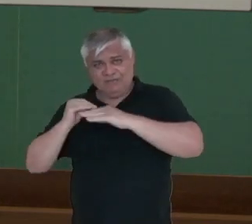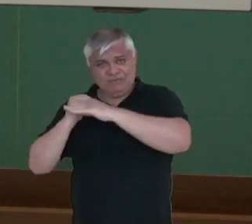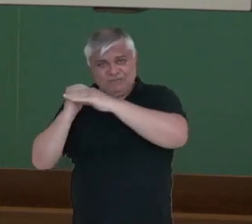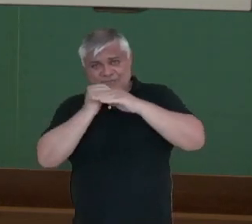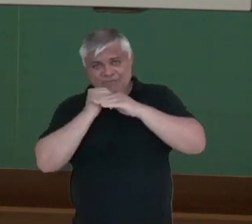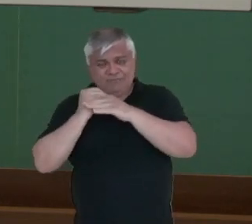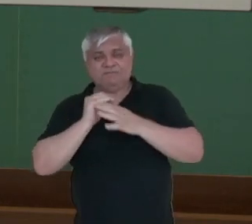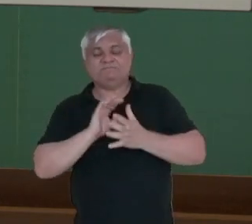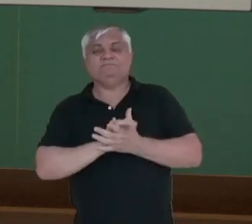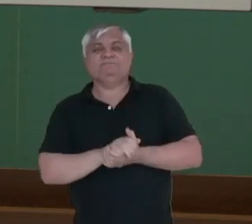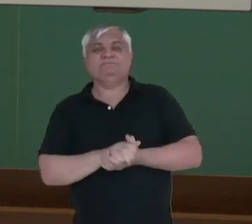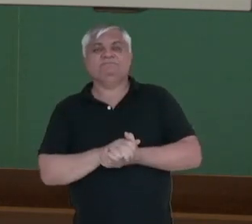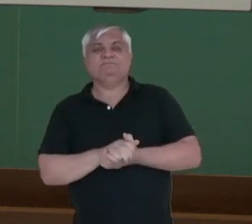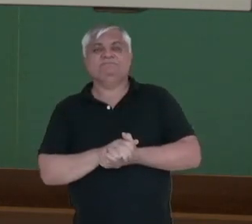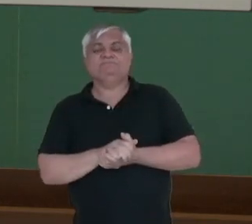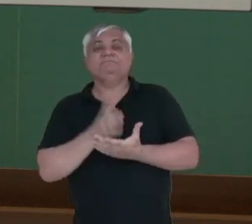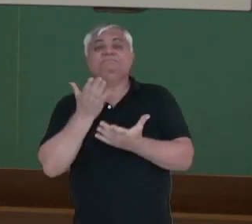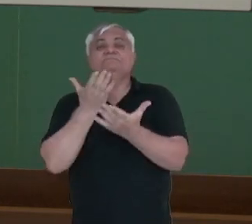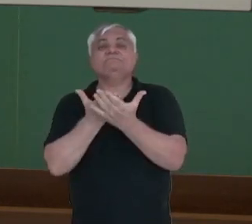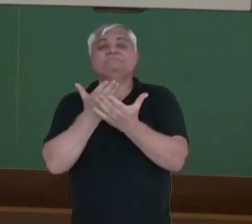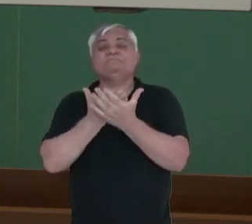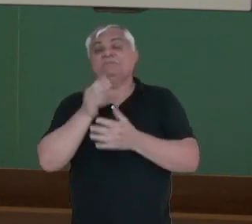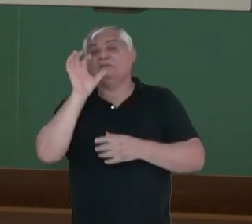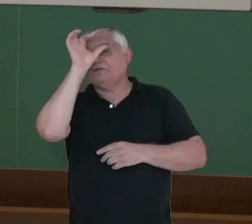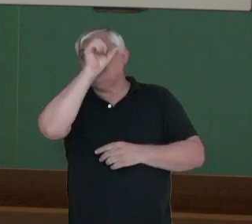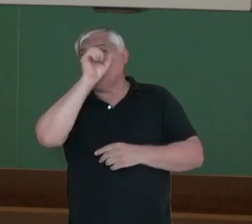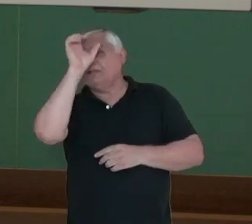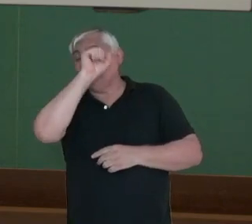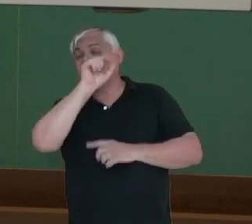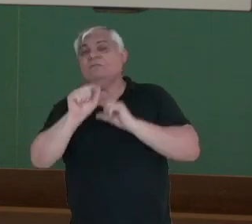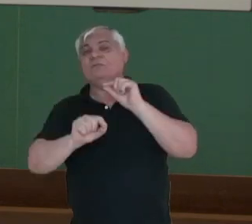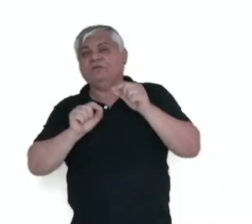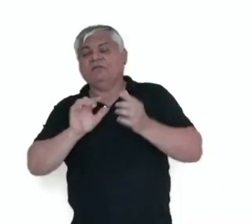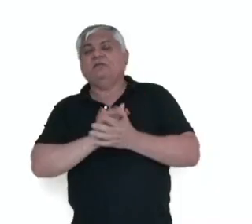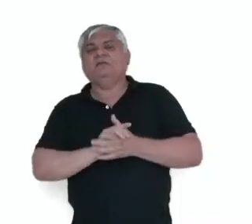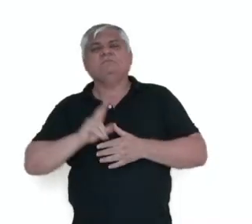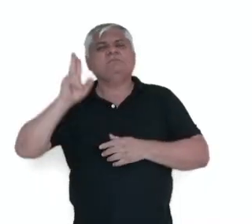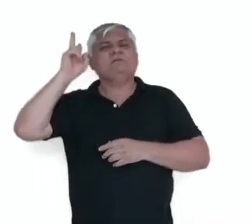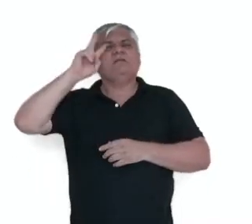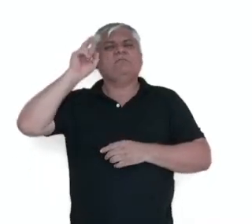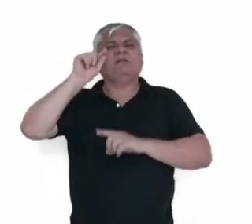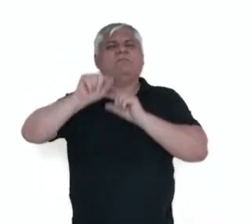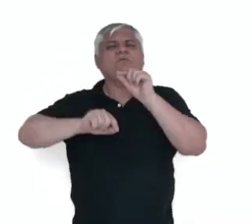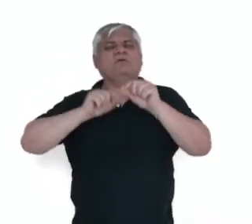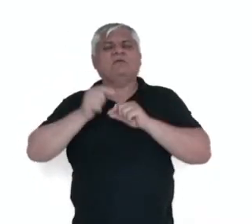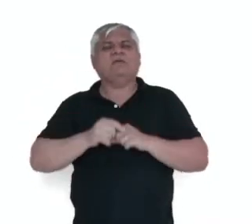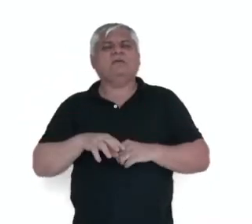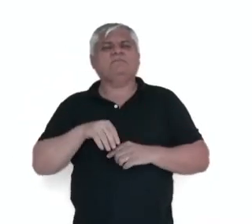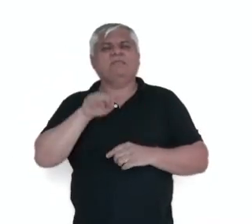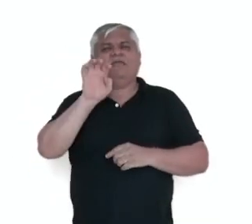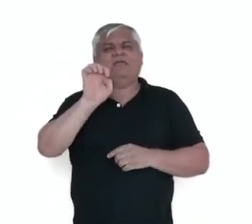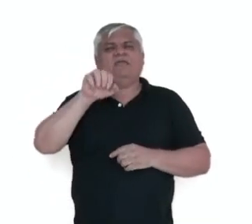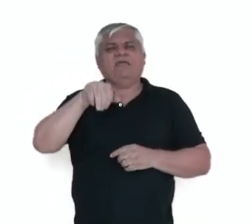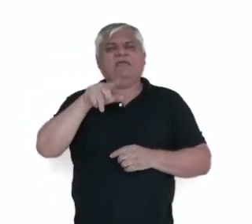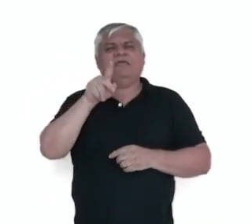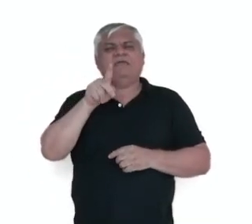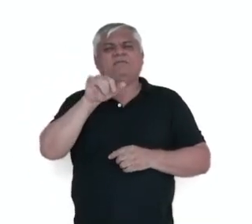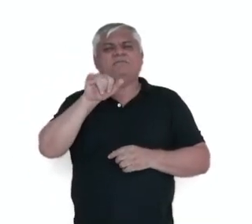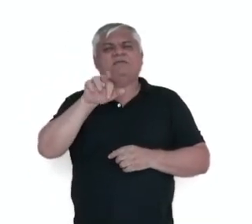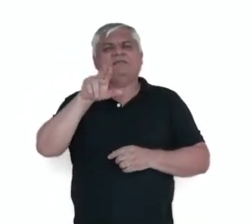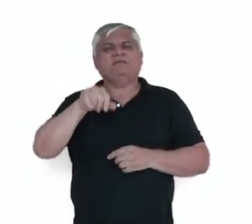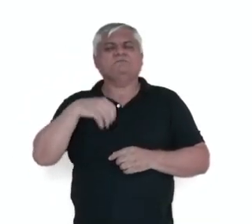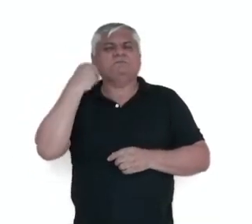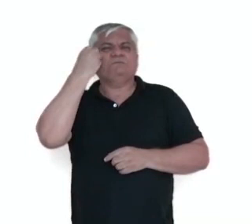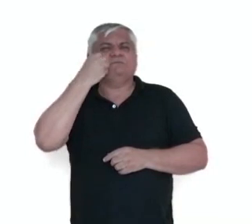questão importante. Nesta aula, então, a nossa revisão, relembramos o que é empirismo e conhecemos alguns